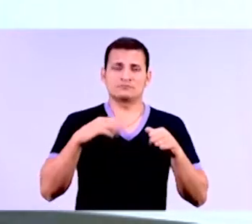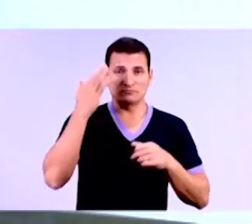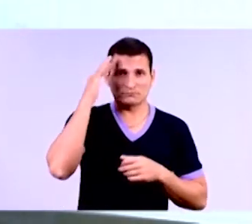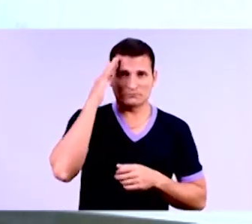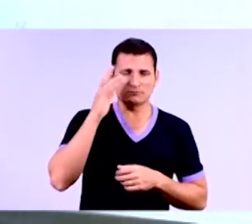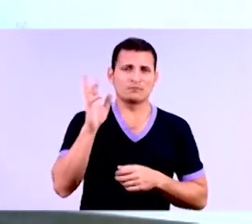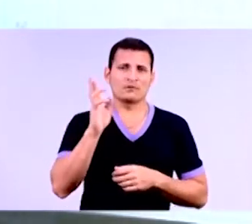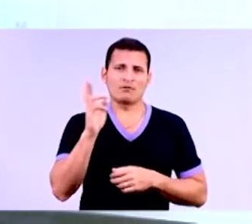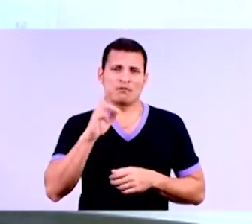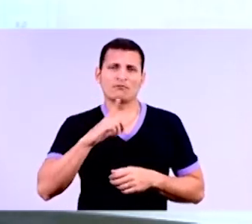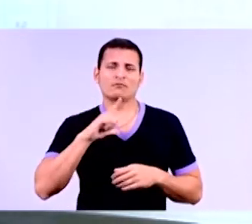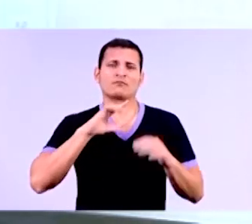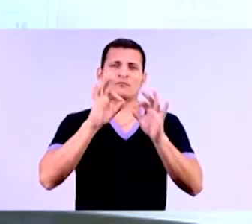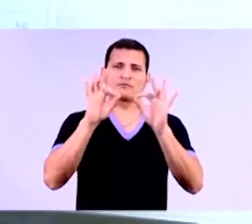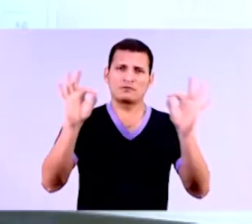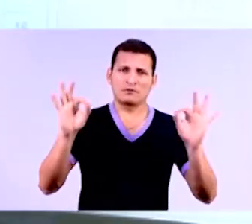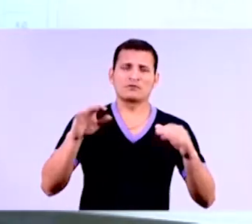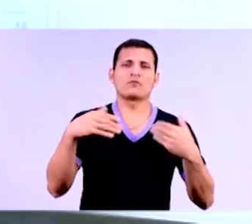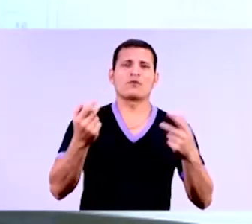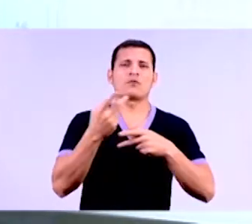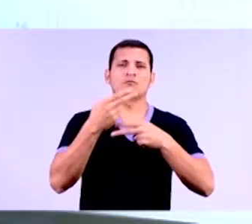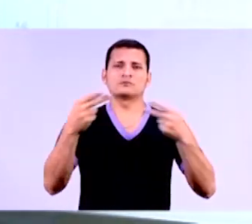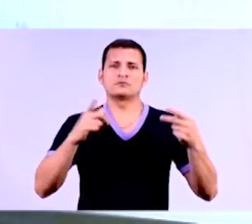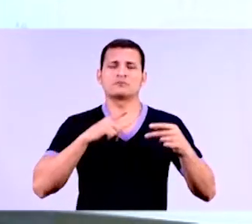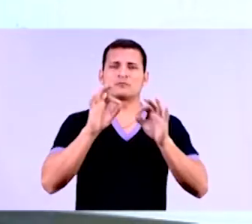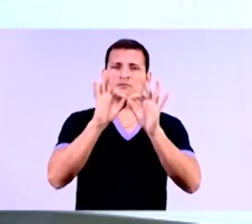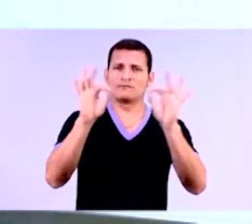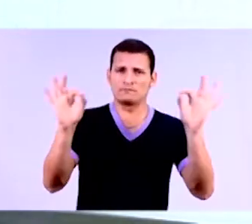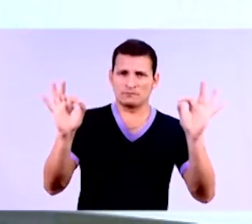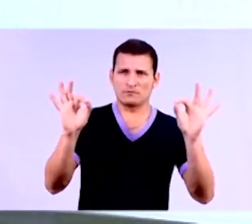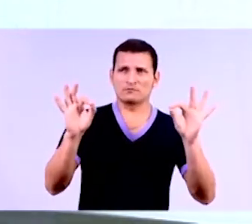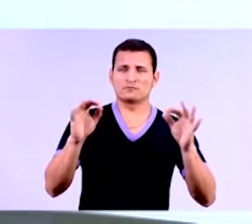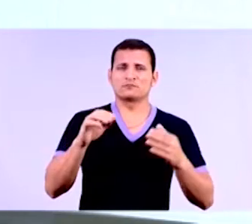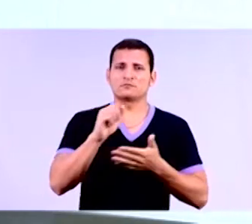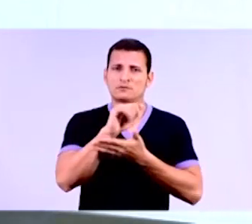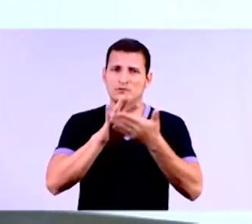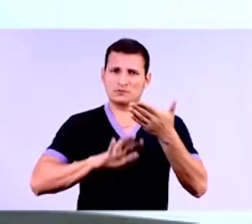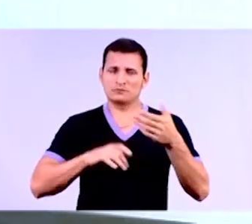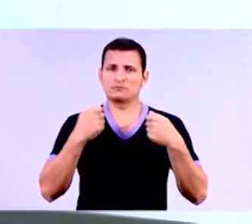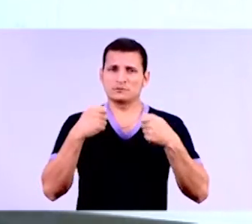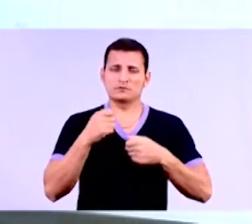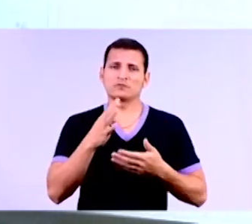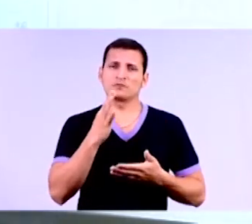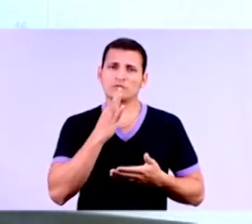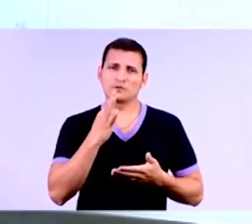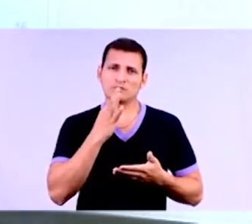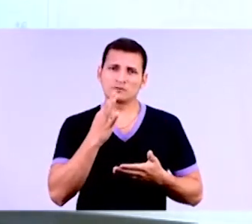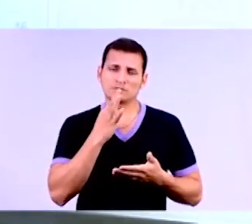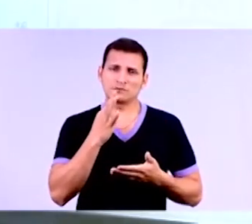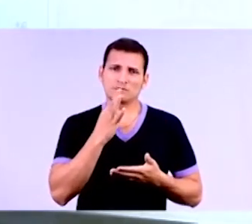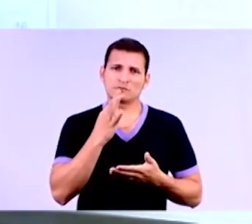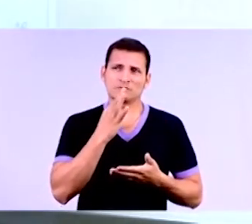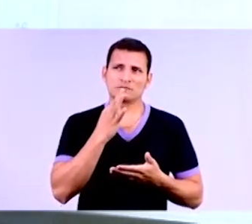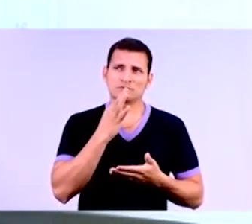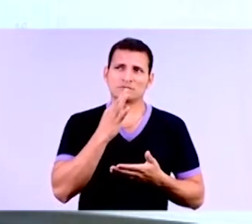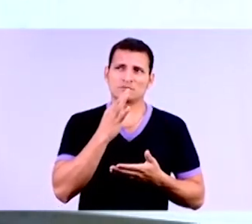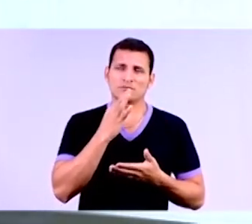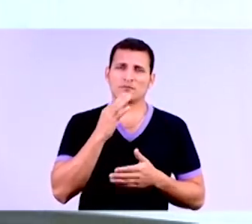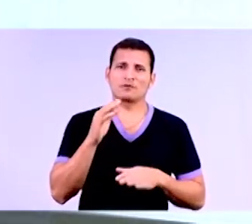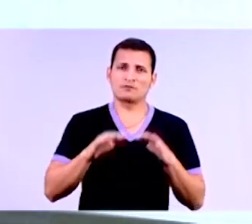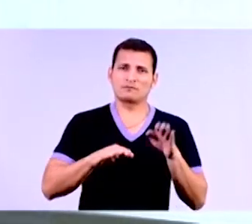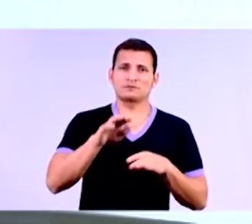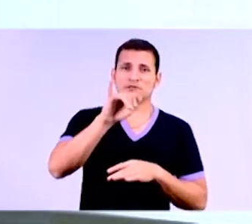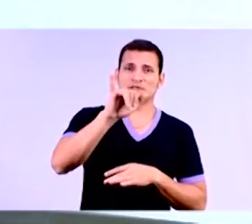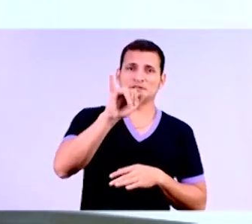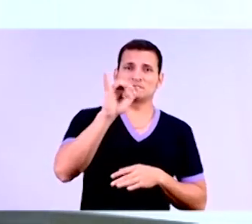de que objeto está sendo descrito num texto, a gente precisa reconhecer que muitas vezes aquele it está